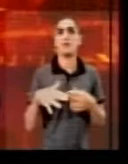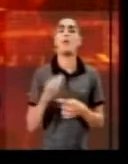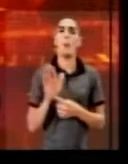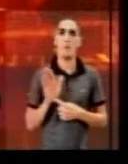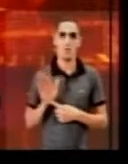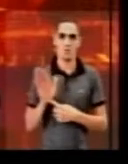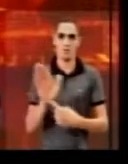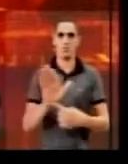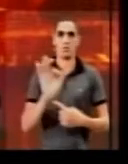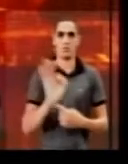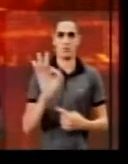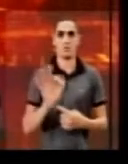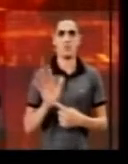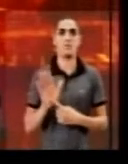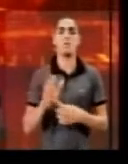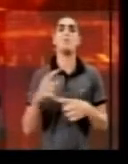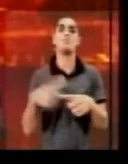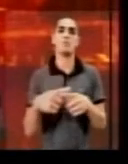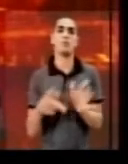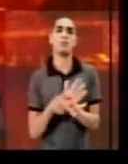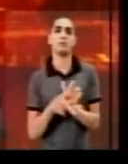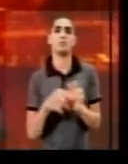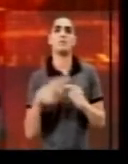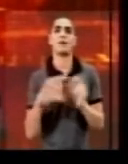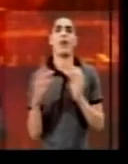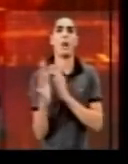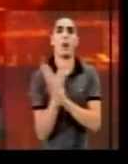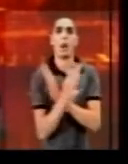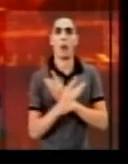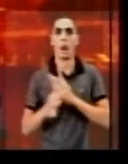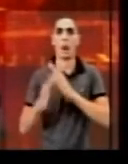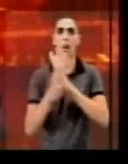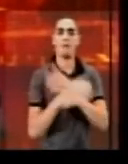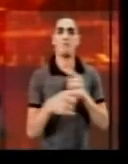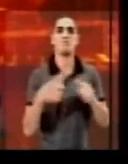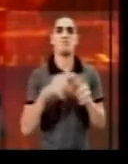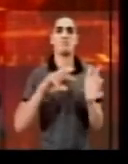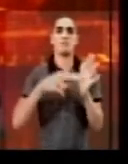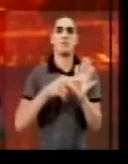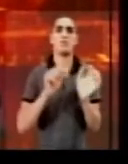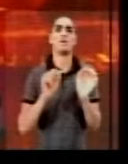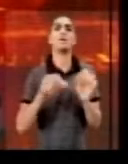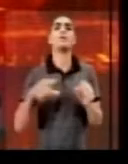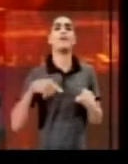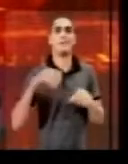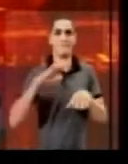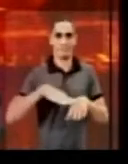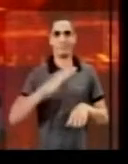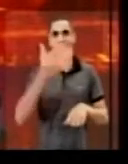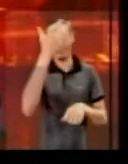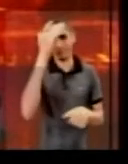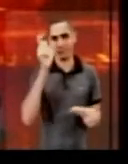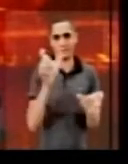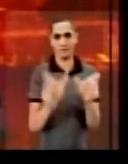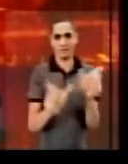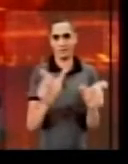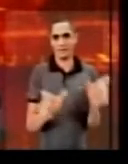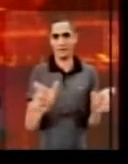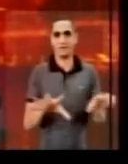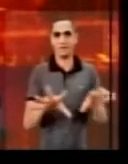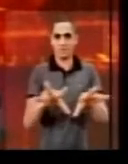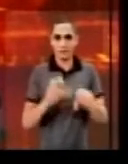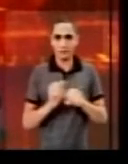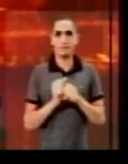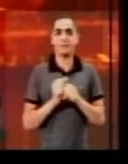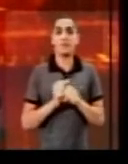a aglomerações, ou seja, mais pessoas estão pegando Covid do que